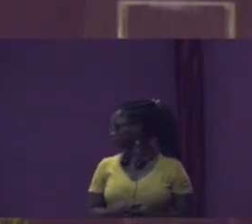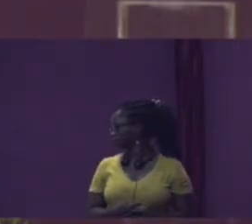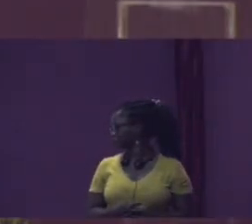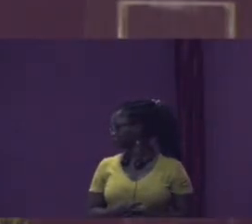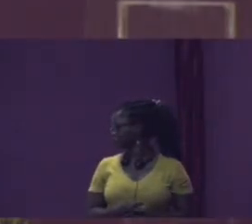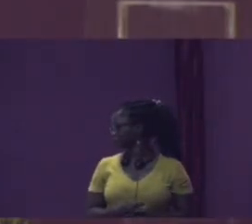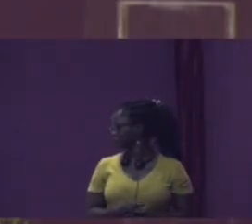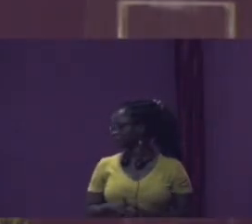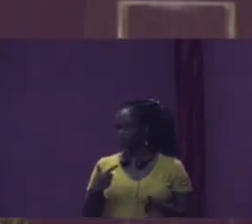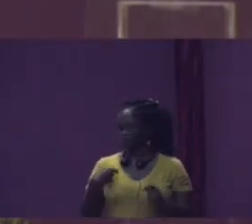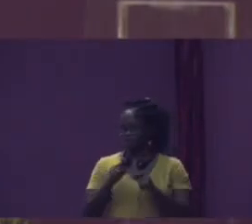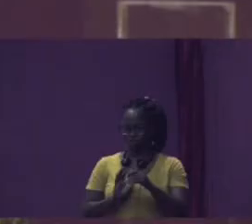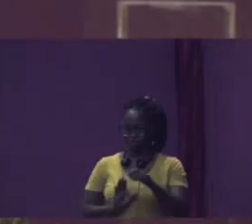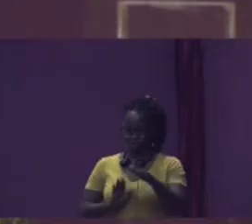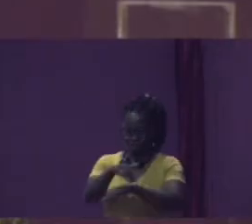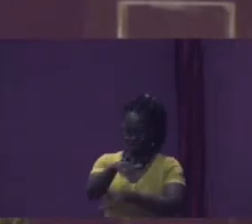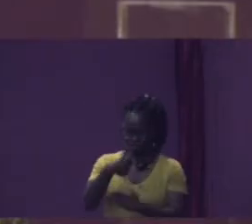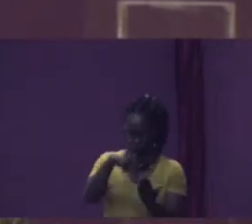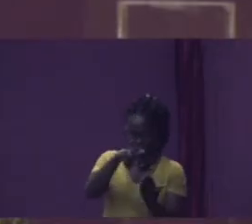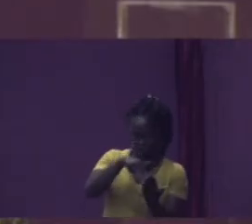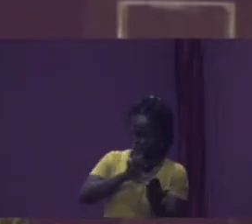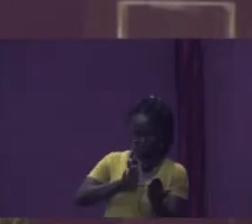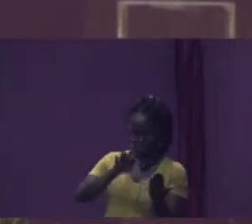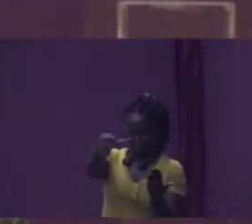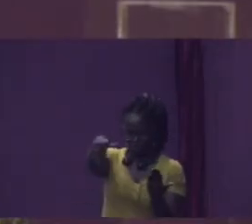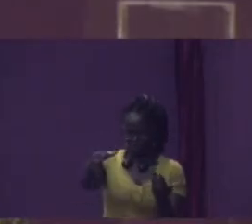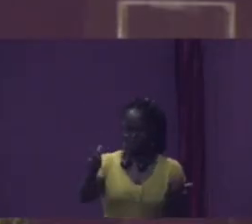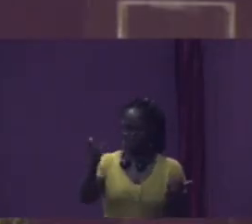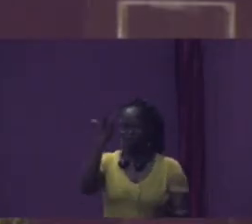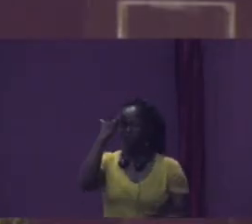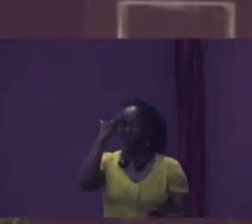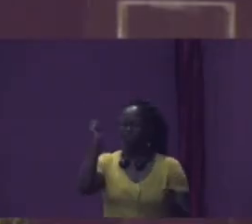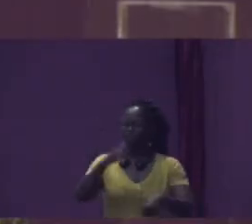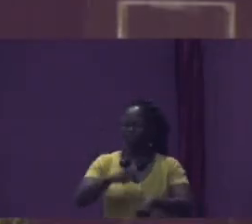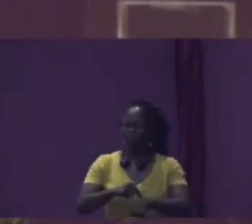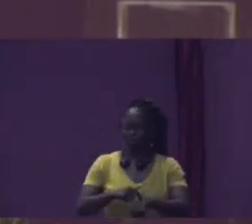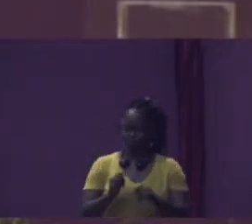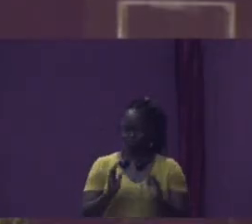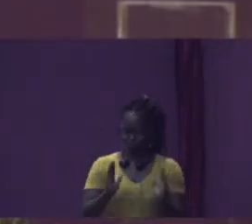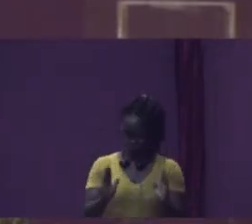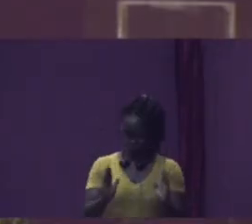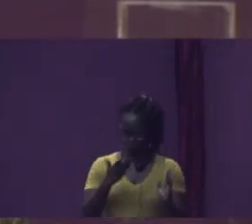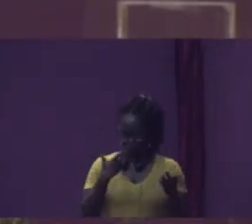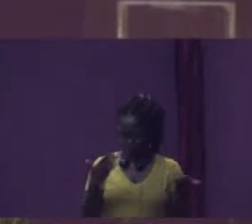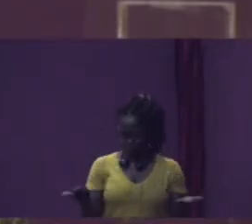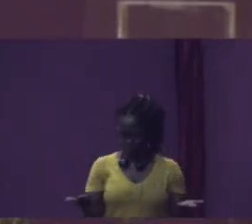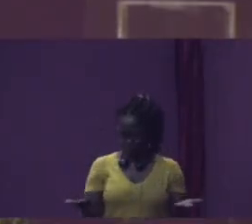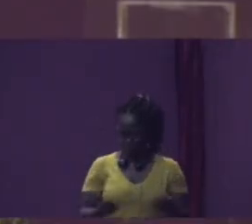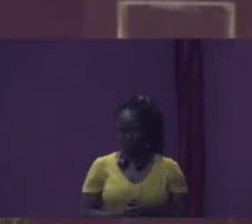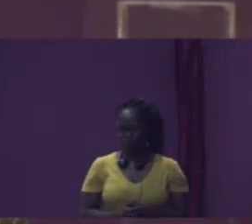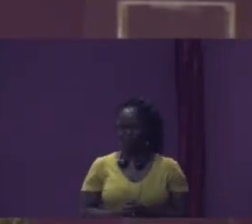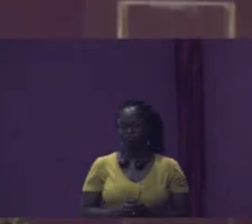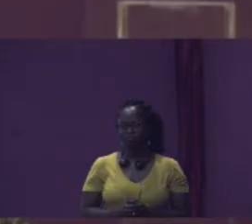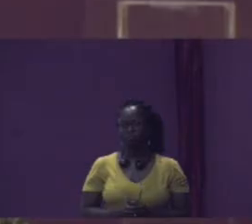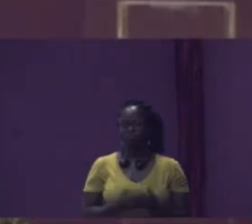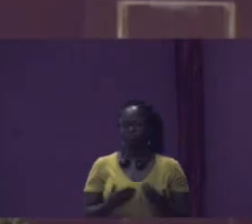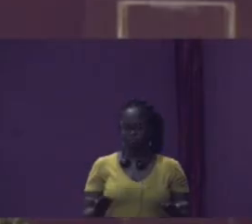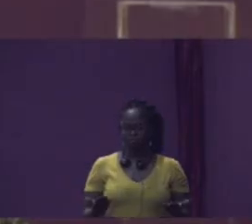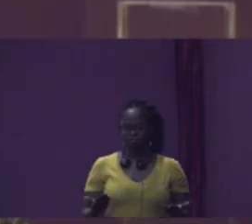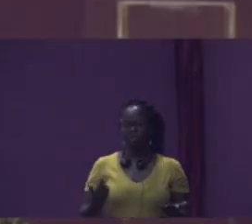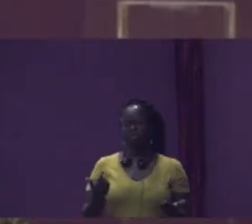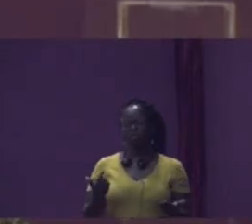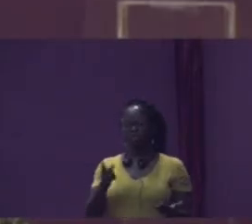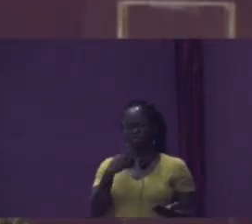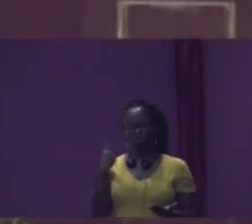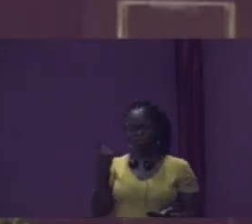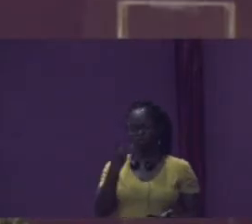Eu fiz um salto porque eu acho que é importante a gente ter tempo para essa parte aqui. Quando, então, a gente vai olhar